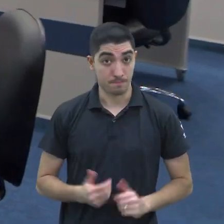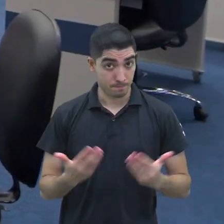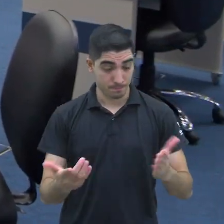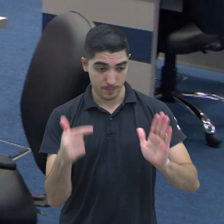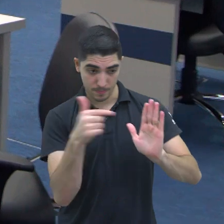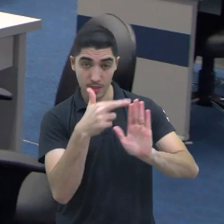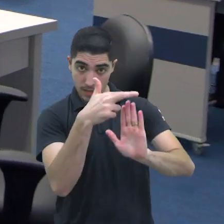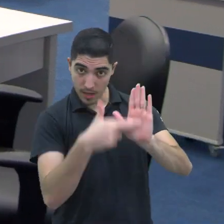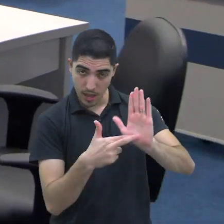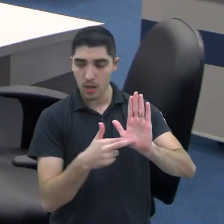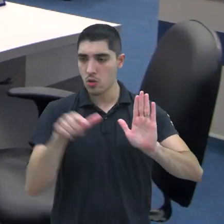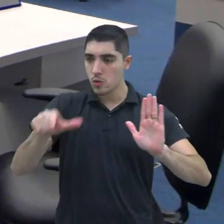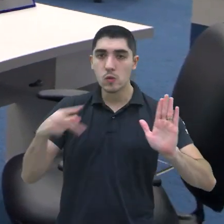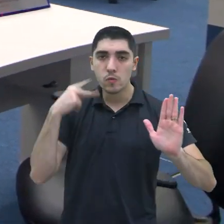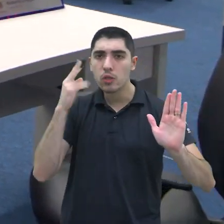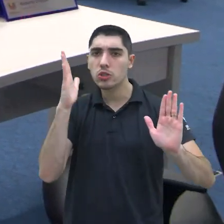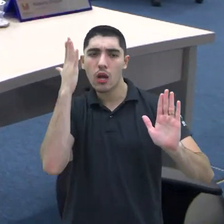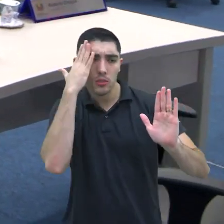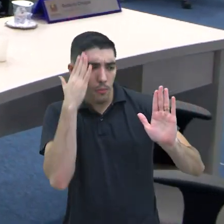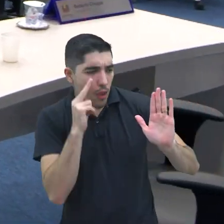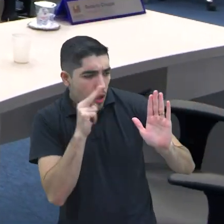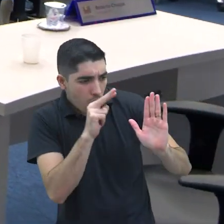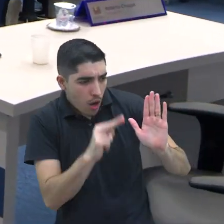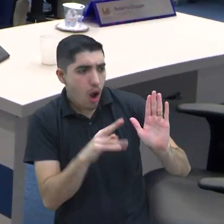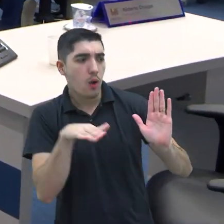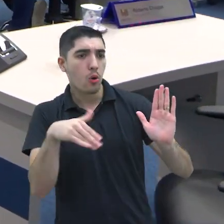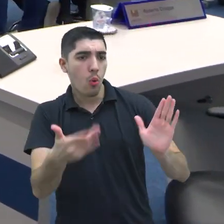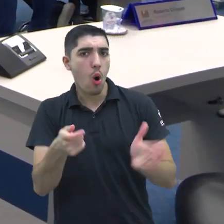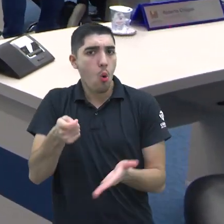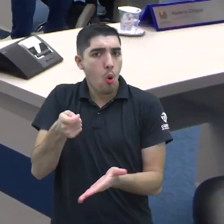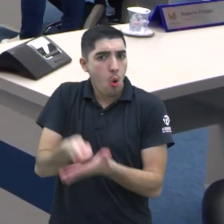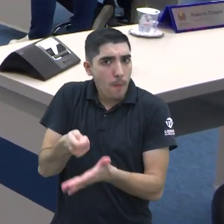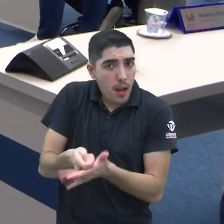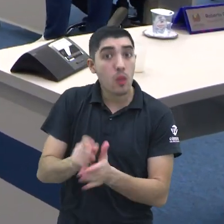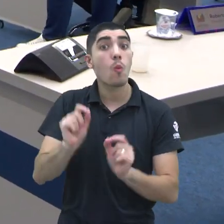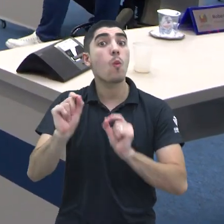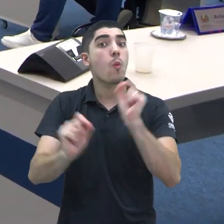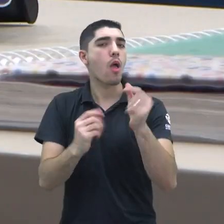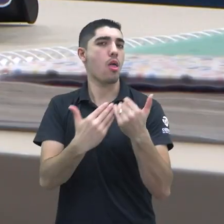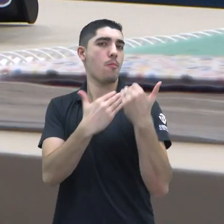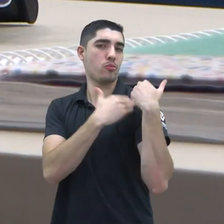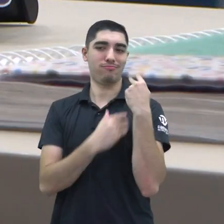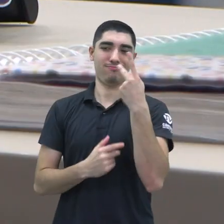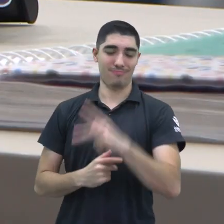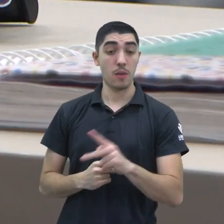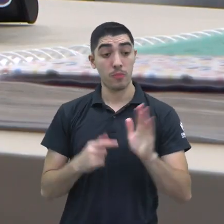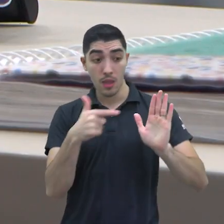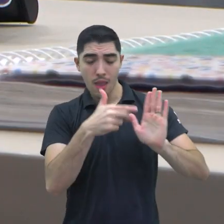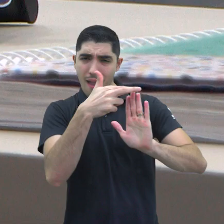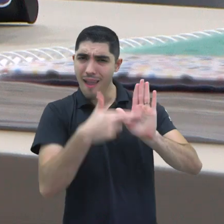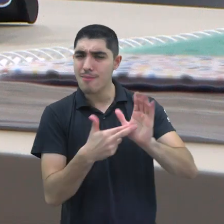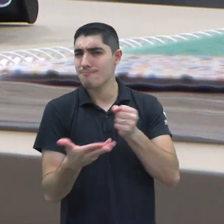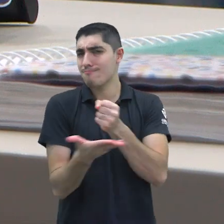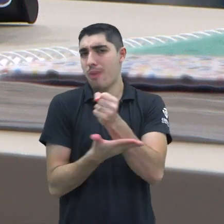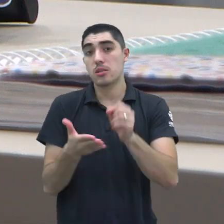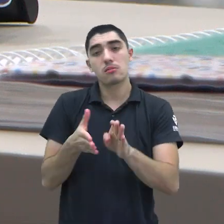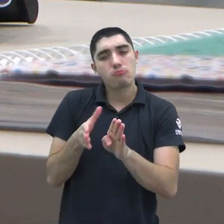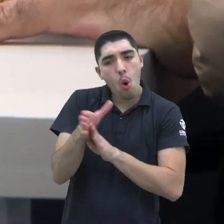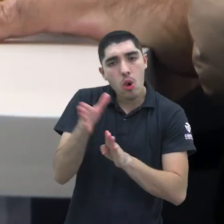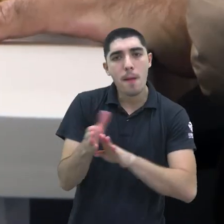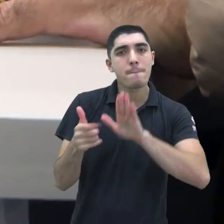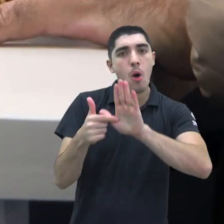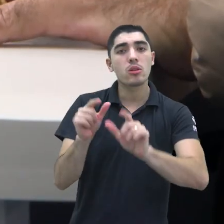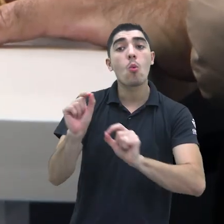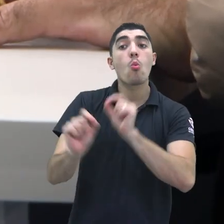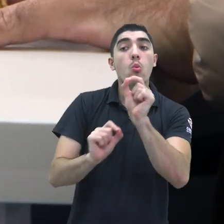regimento interno que os vereadores conhecem todas as funções e obrigações legislativas. São regras básicas que vão